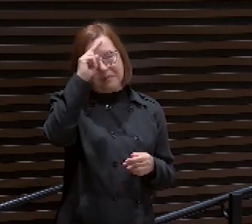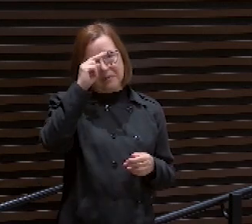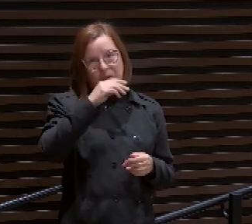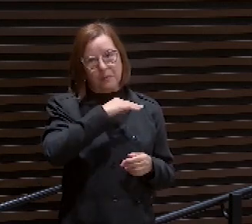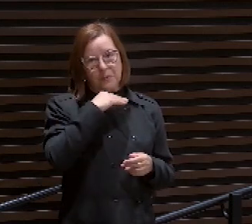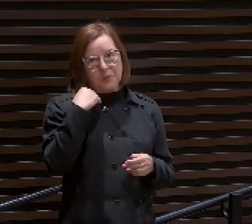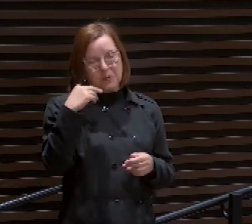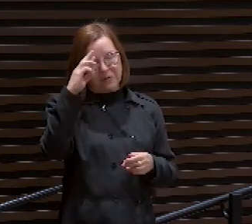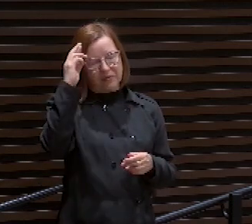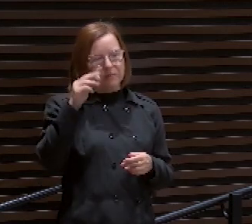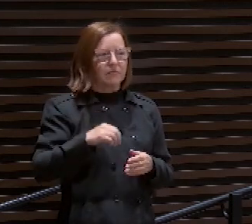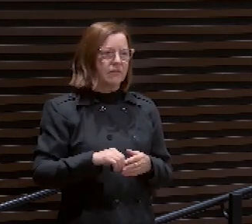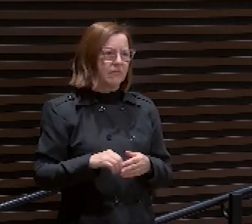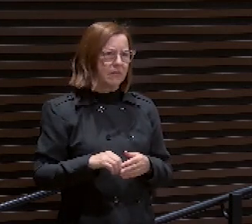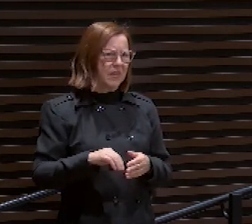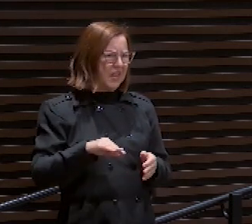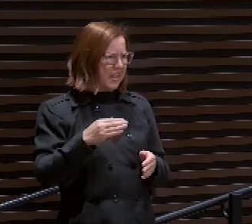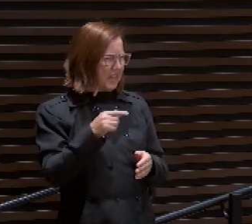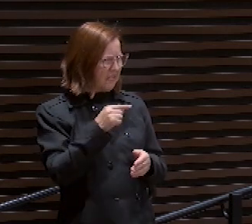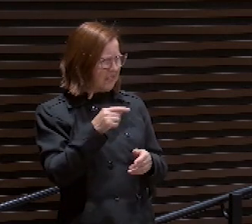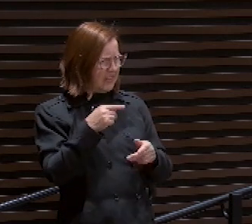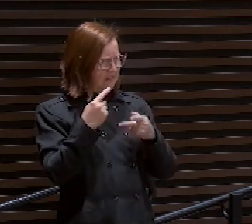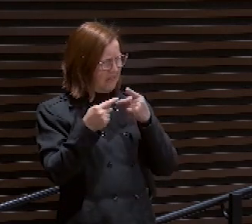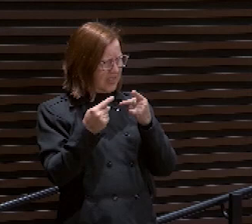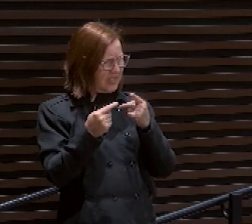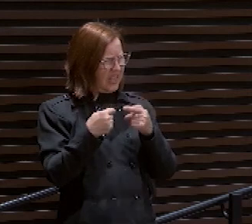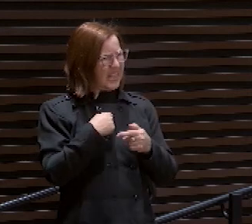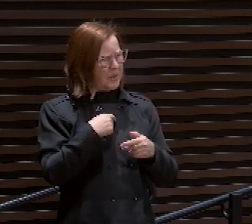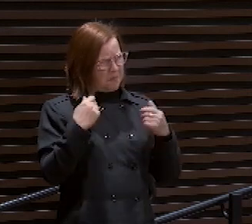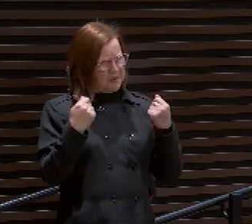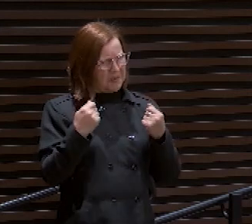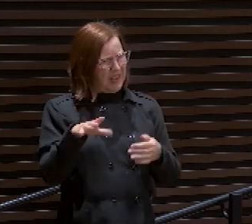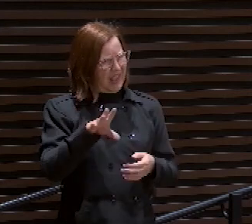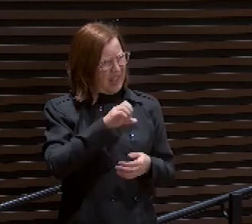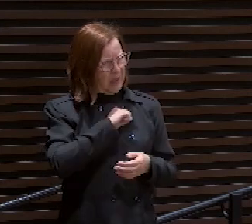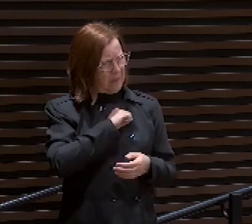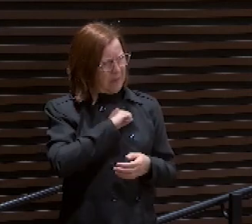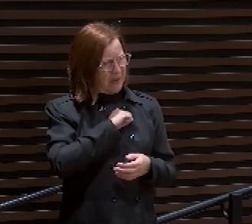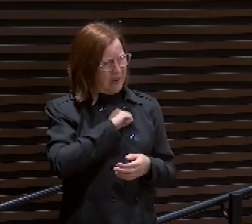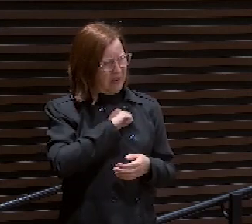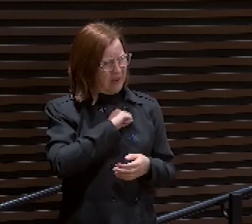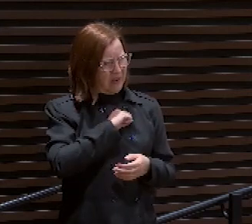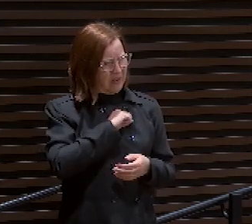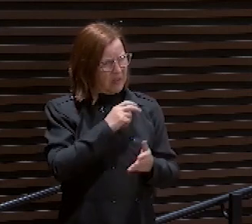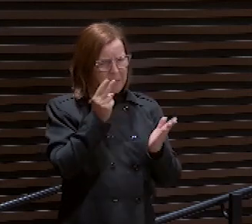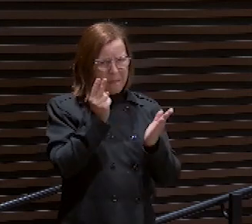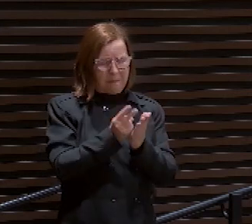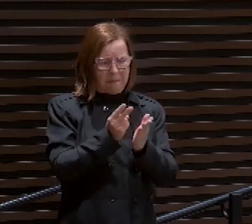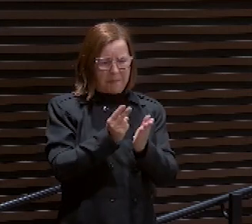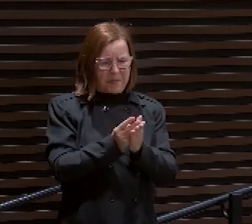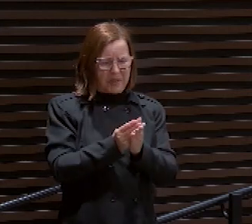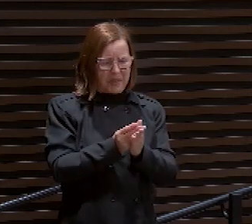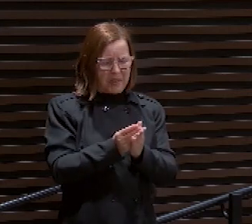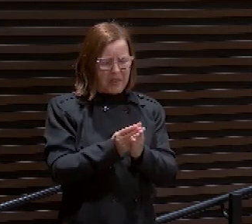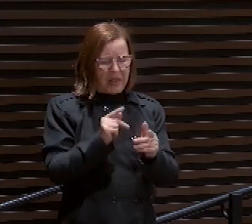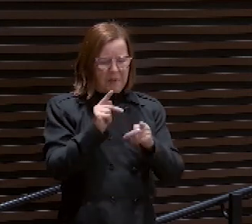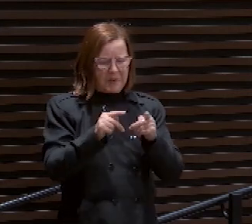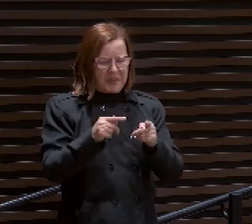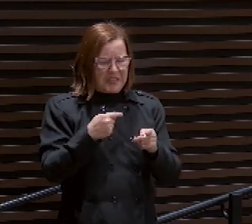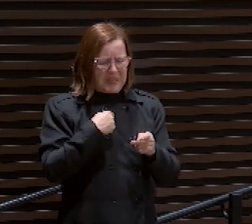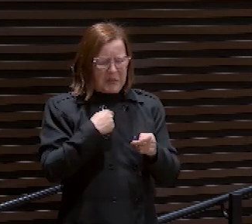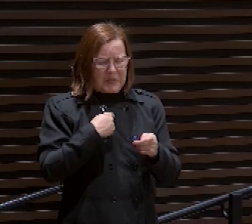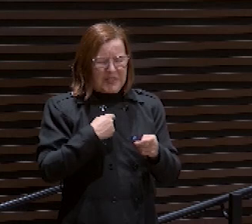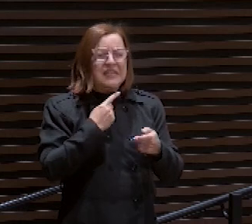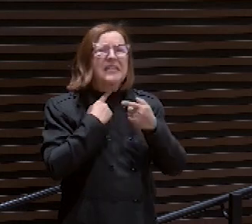Pedro, então você está dizendo que eu tenho que amar até aqueles que eu quero esganar, aqueles que eu